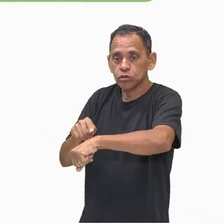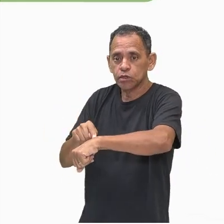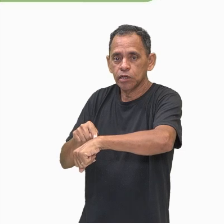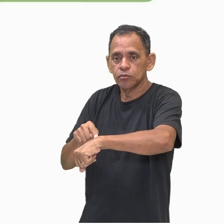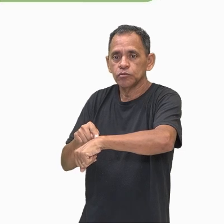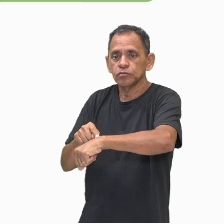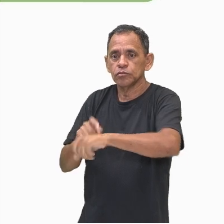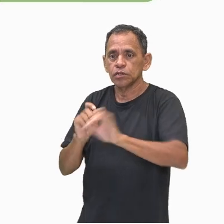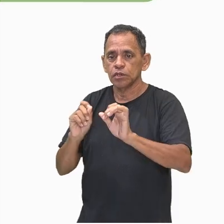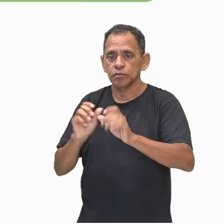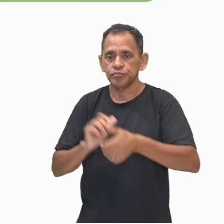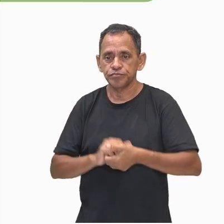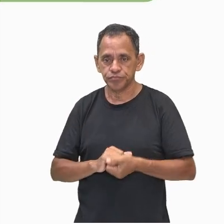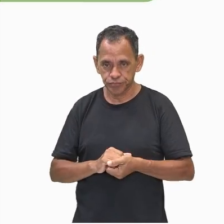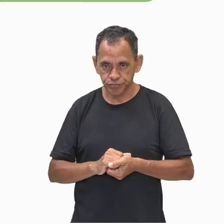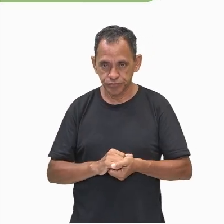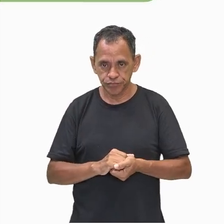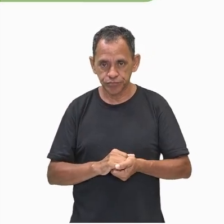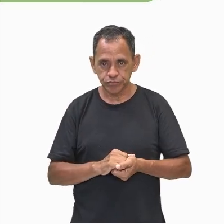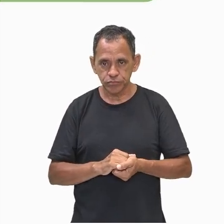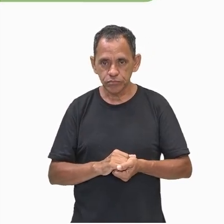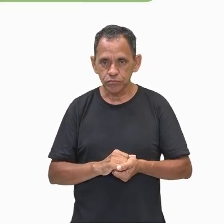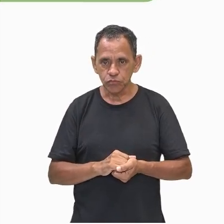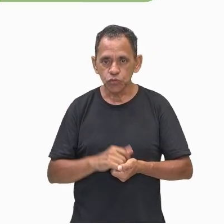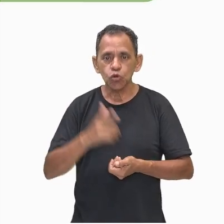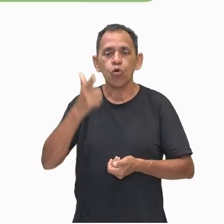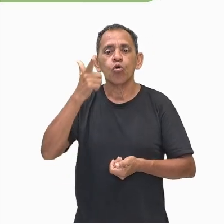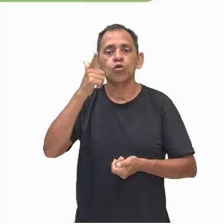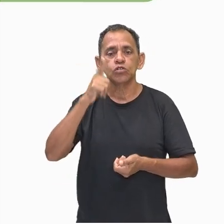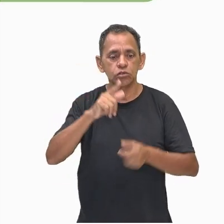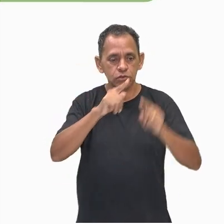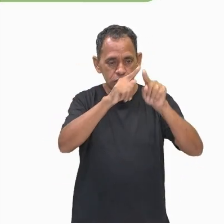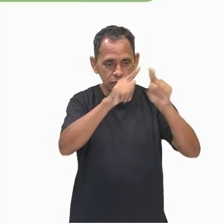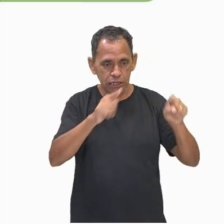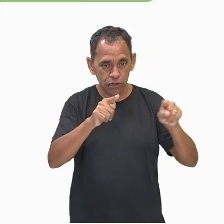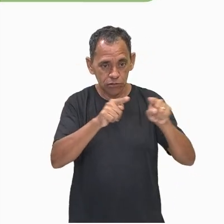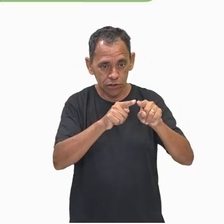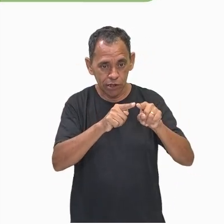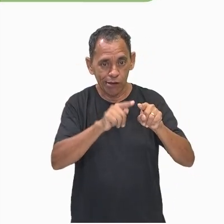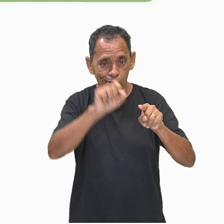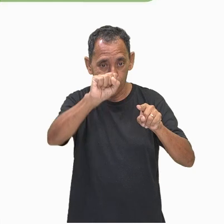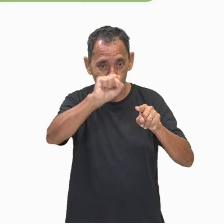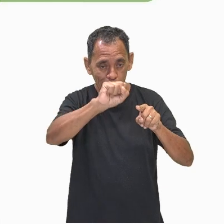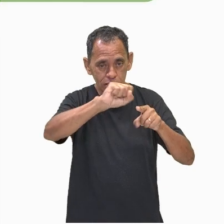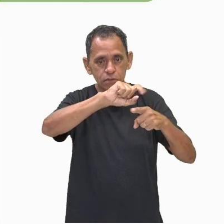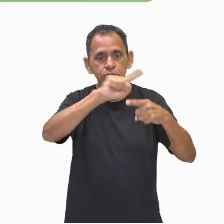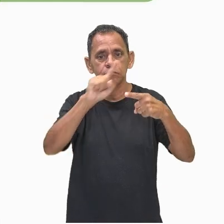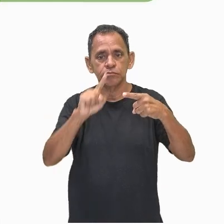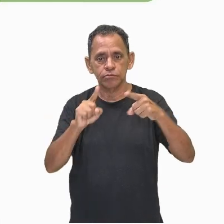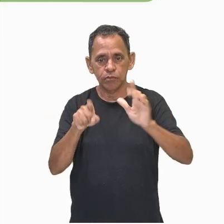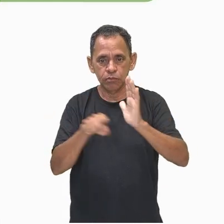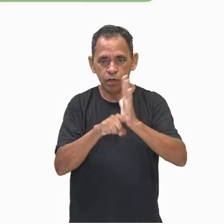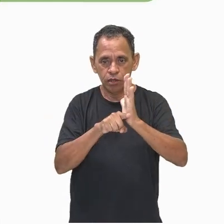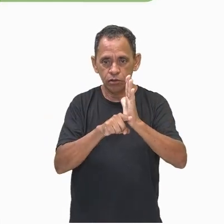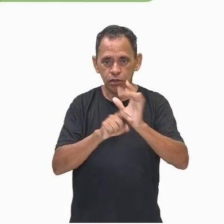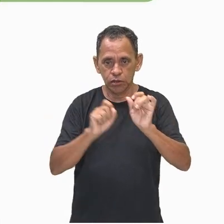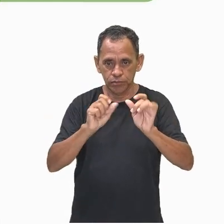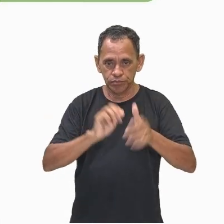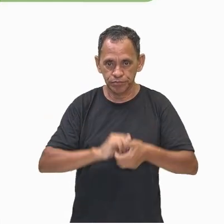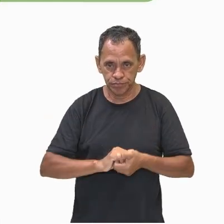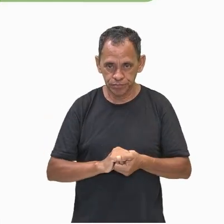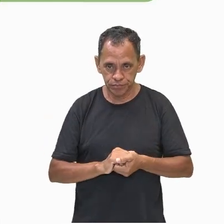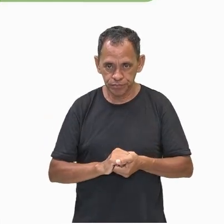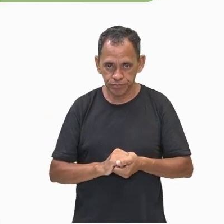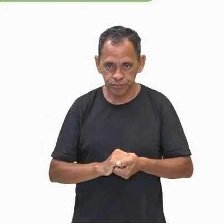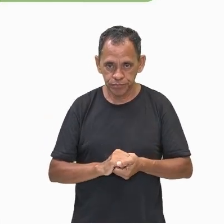maneira eu conseguiria descobrir aí o Del S que é o s- s0 e o Del T que é T Men t0